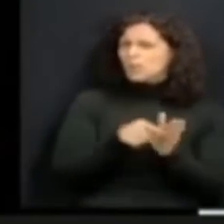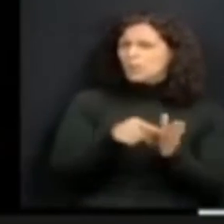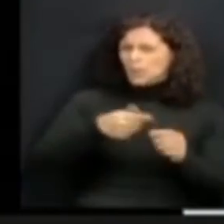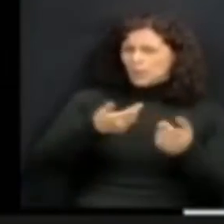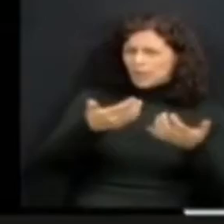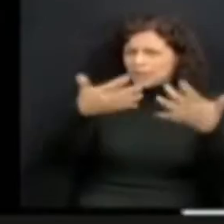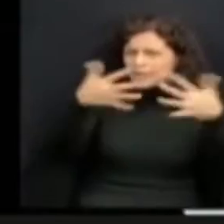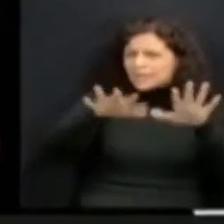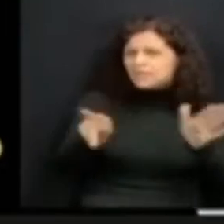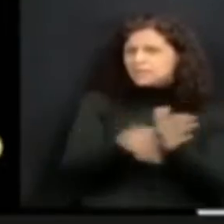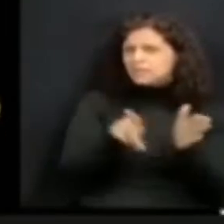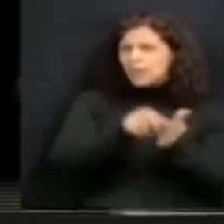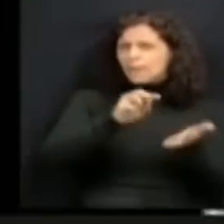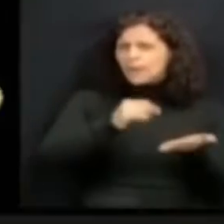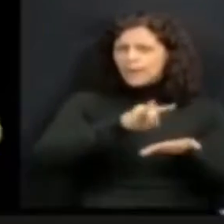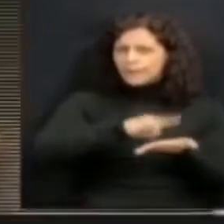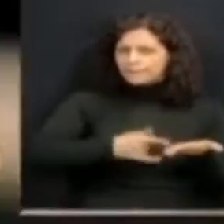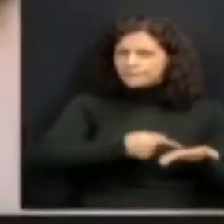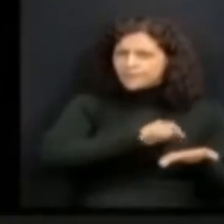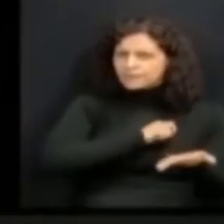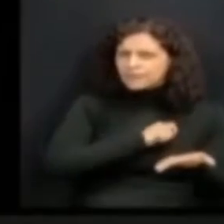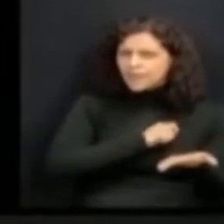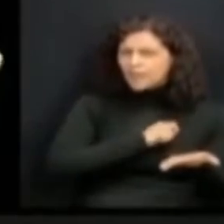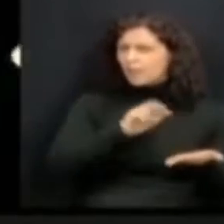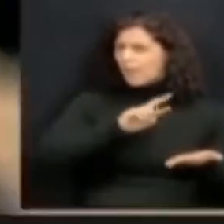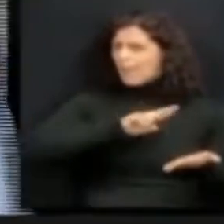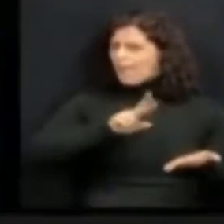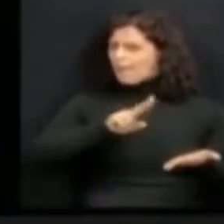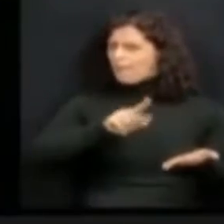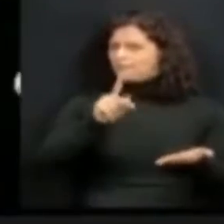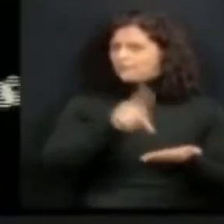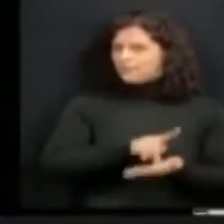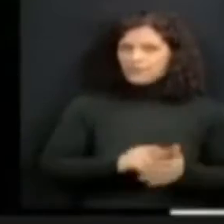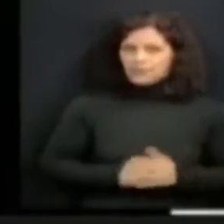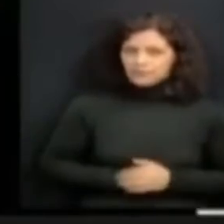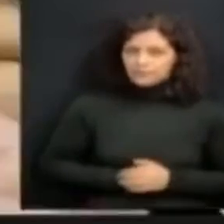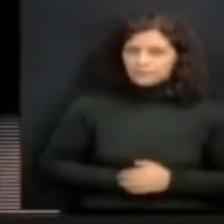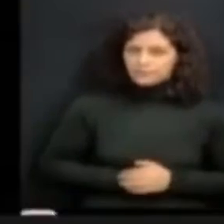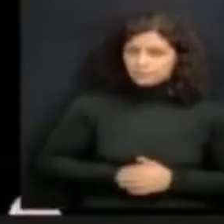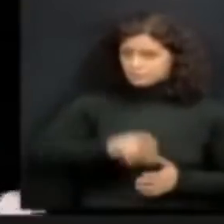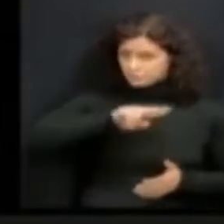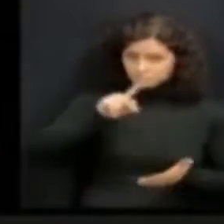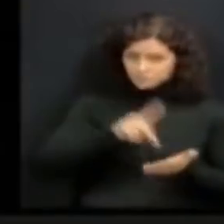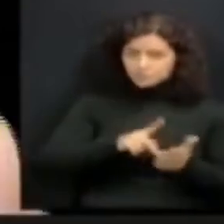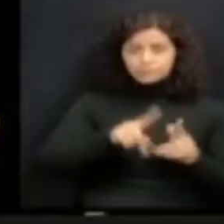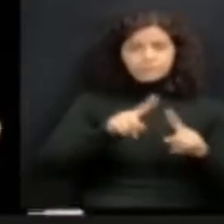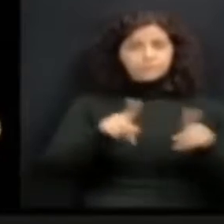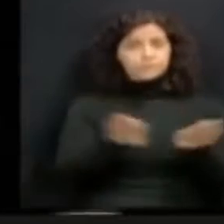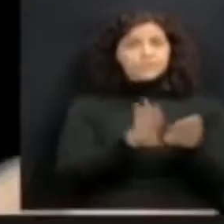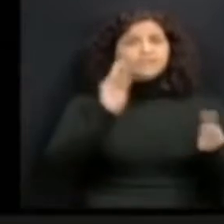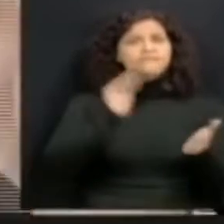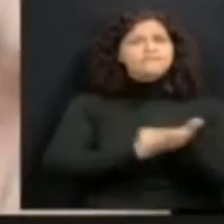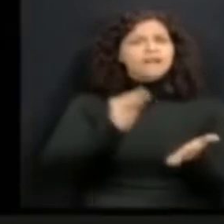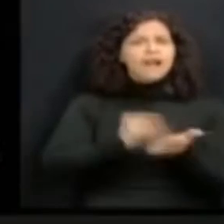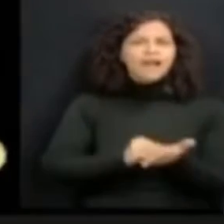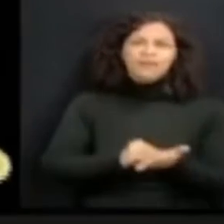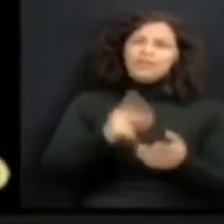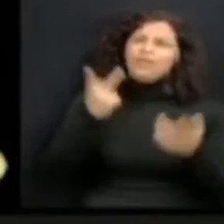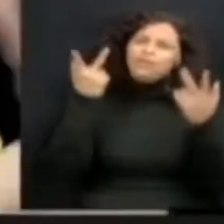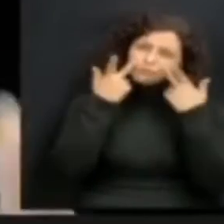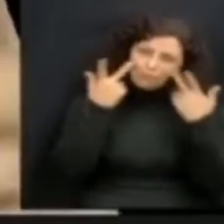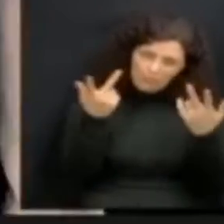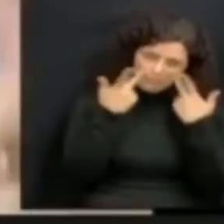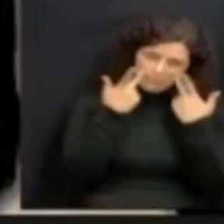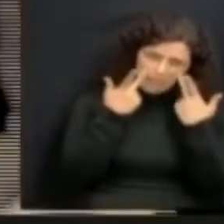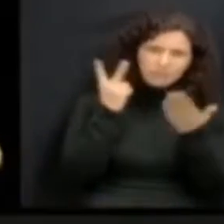fiscal fictícia, mas deve ser colocada a sério, mas ela não é verdade. Aliás, faltar com a verdade com os números